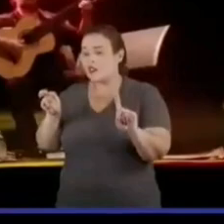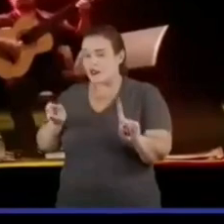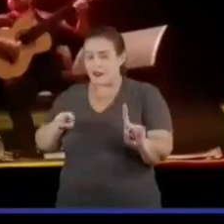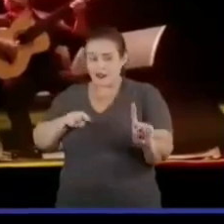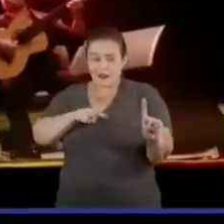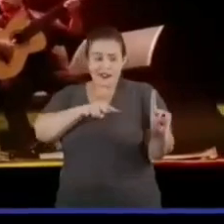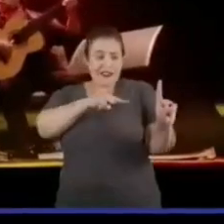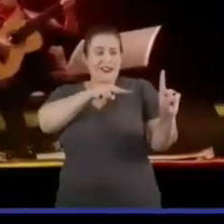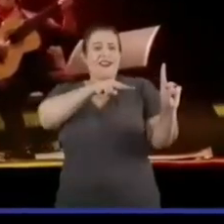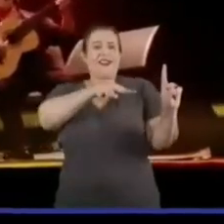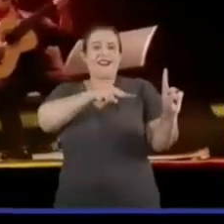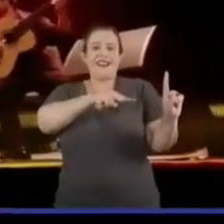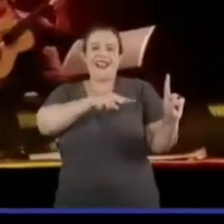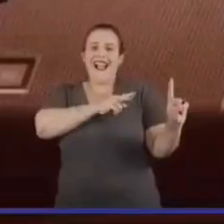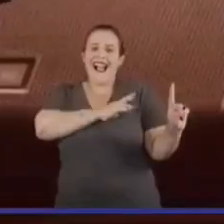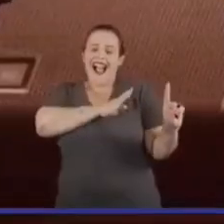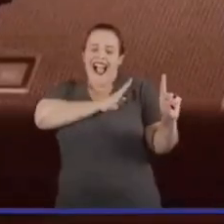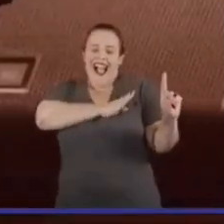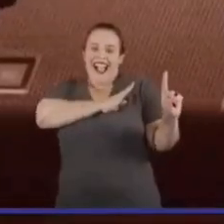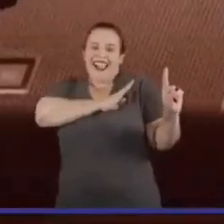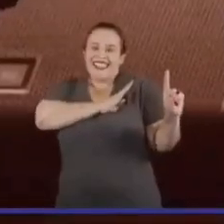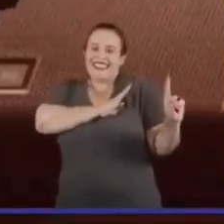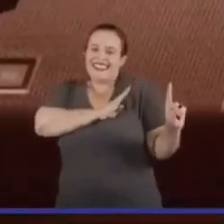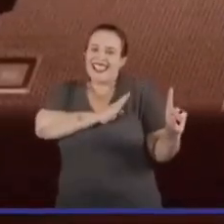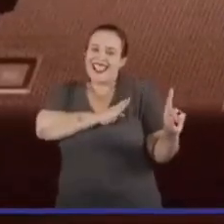feliz quando te vê.